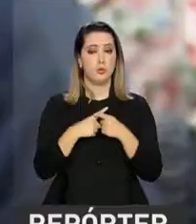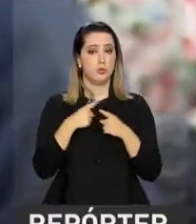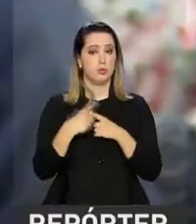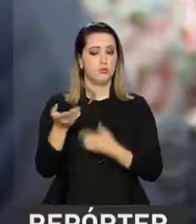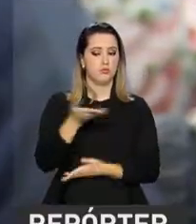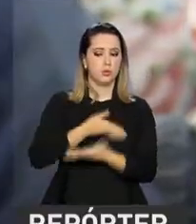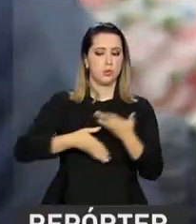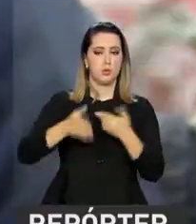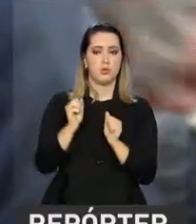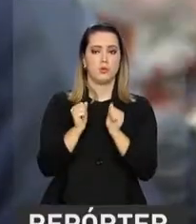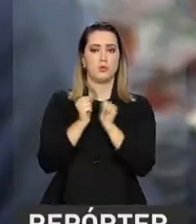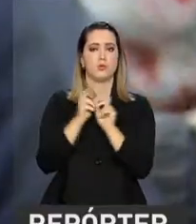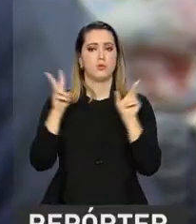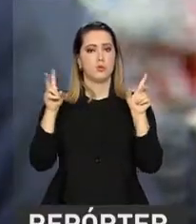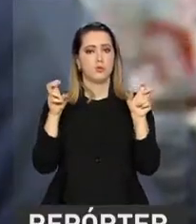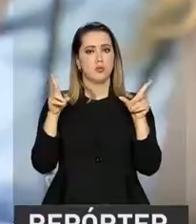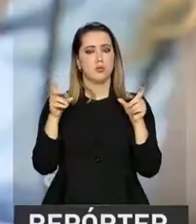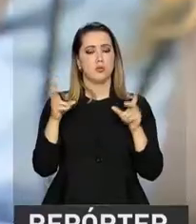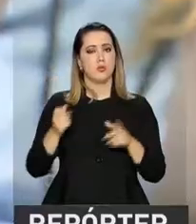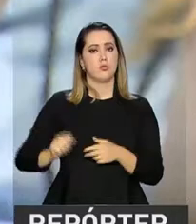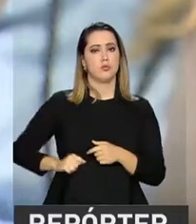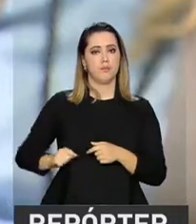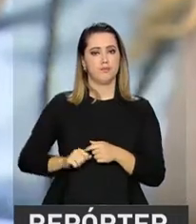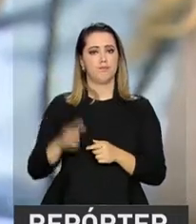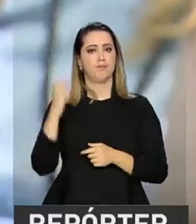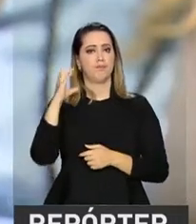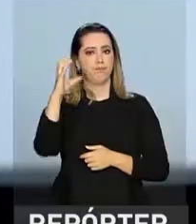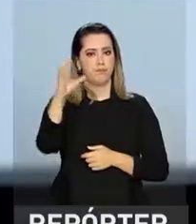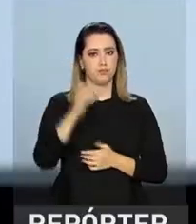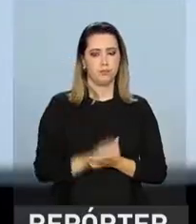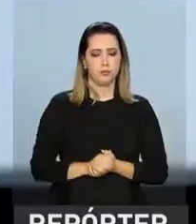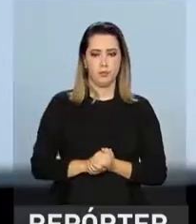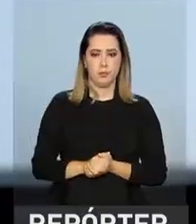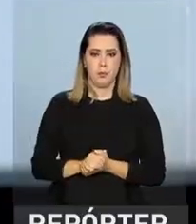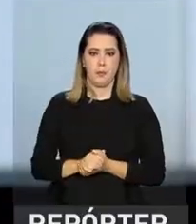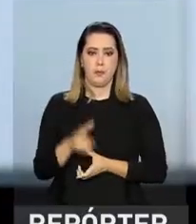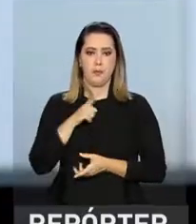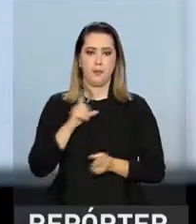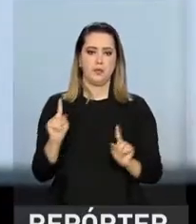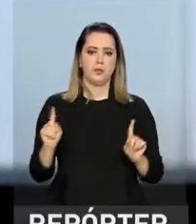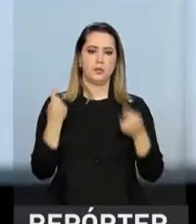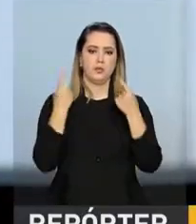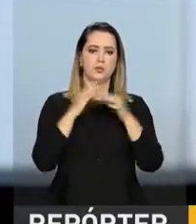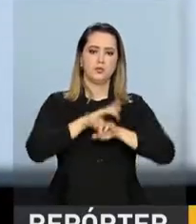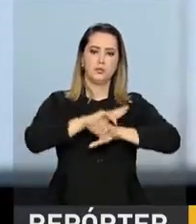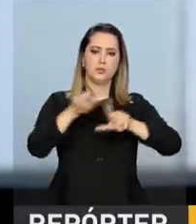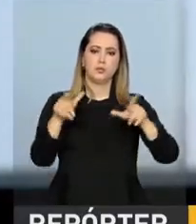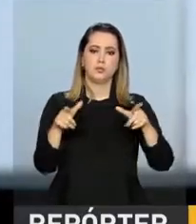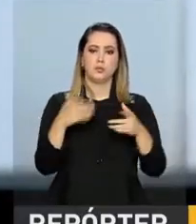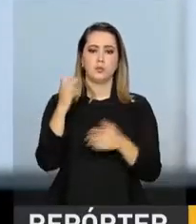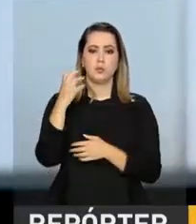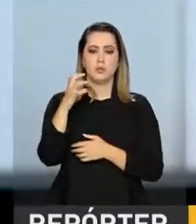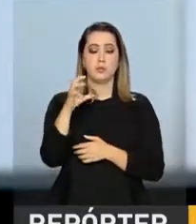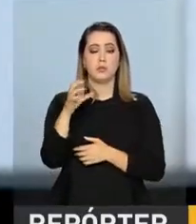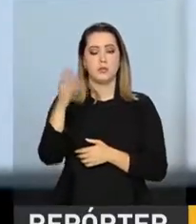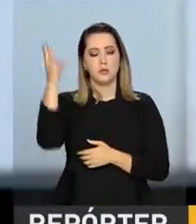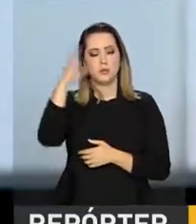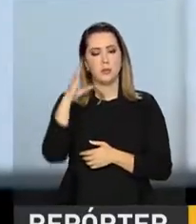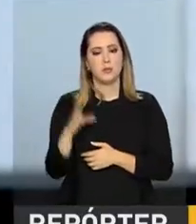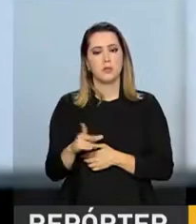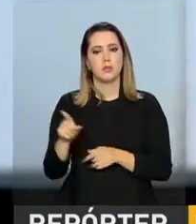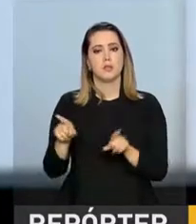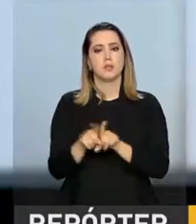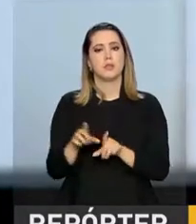relacionam com assuntos diplomáticos e científicos nós temos desafios imensos para ciência brasileira e para a